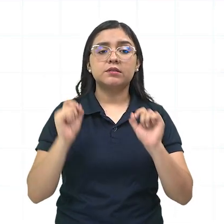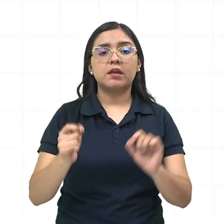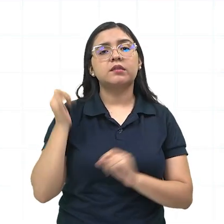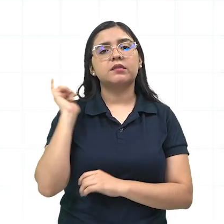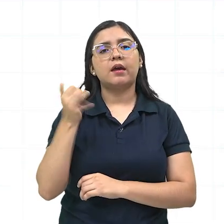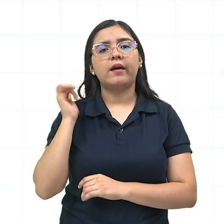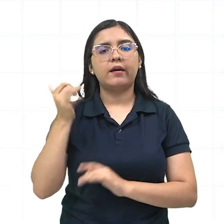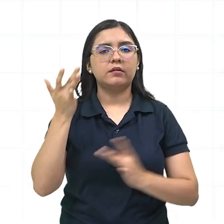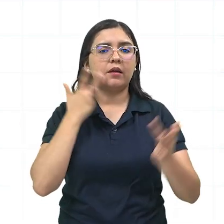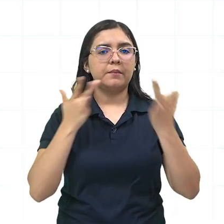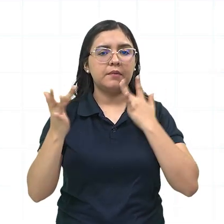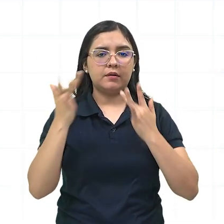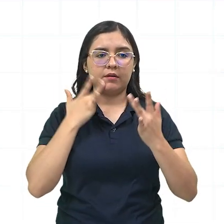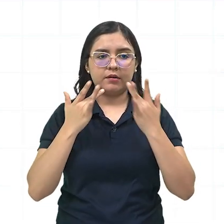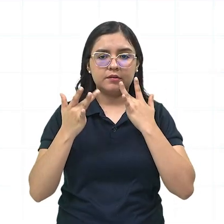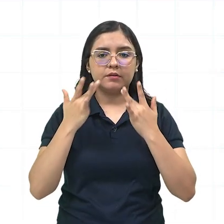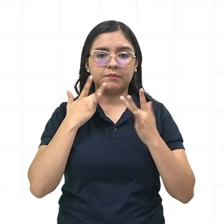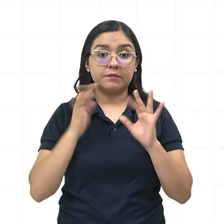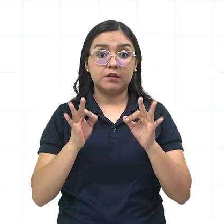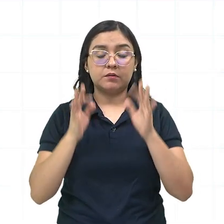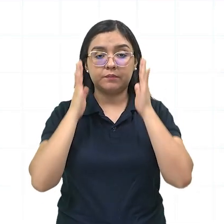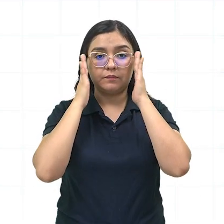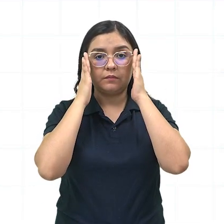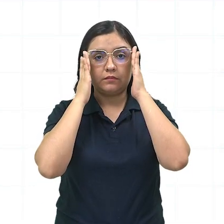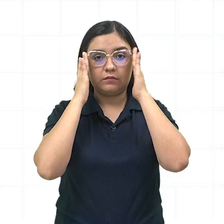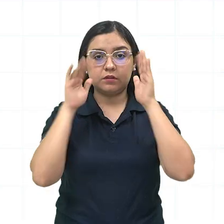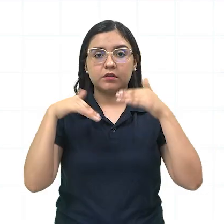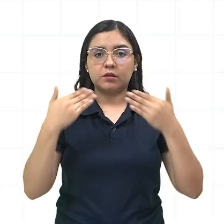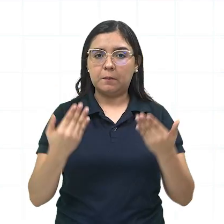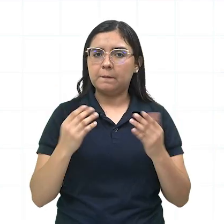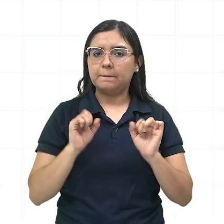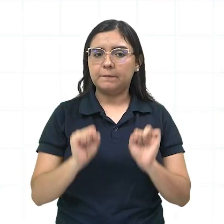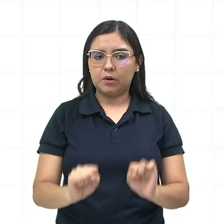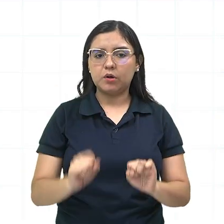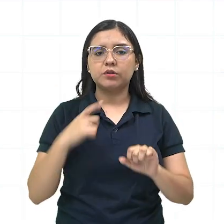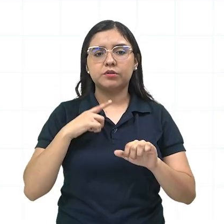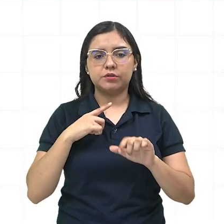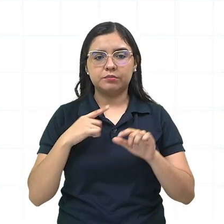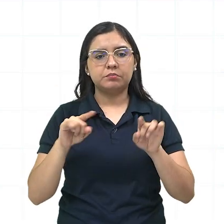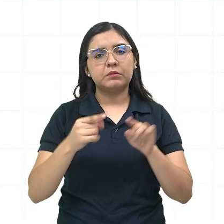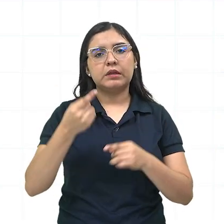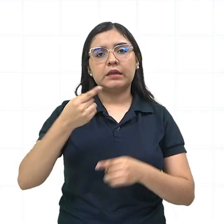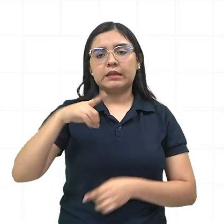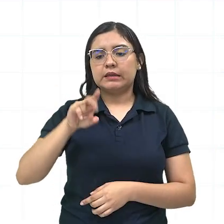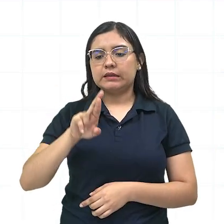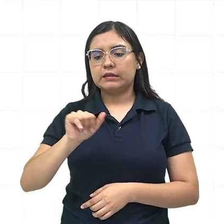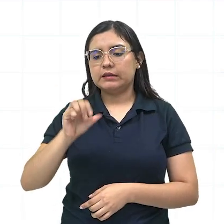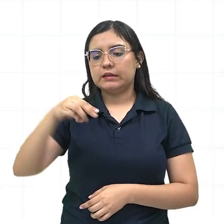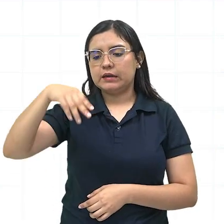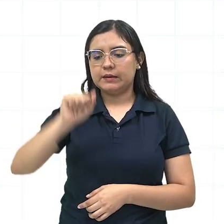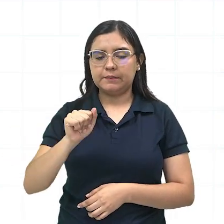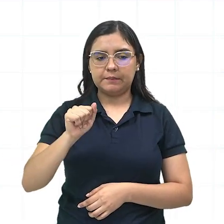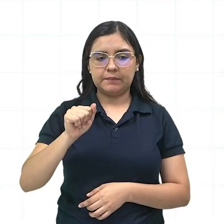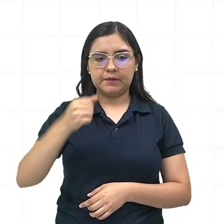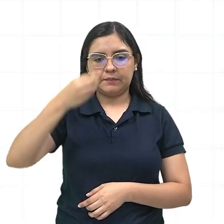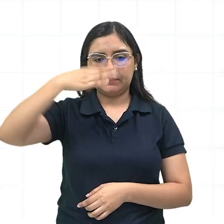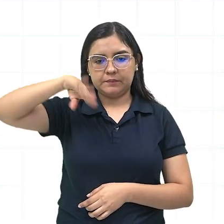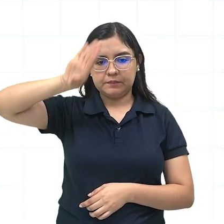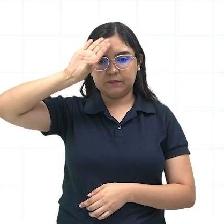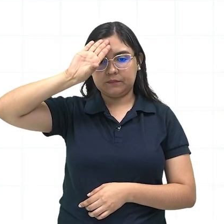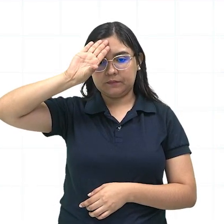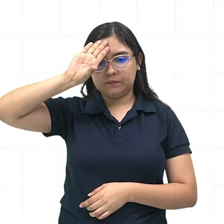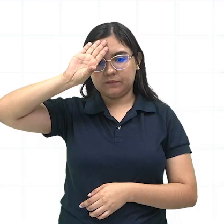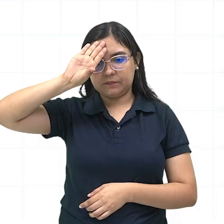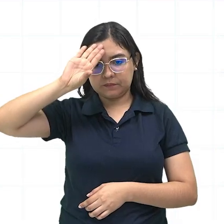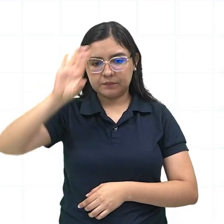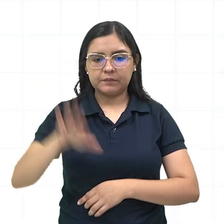longo da peça ou da narrativa. Então, aqui ele pode ser chamado de trama ou de